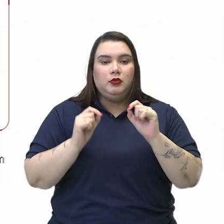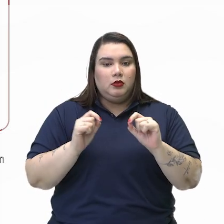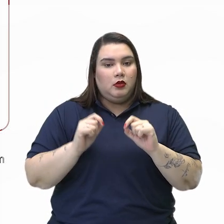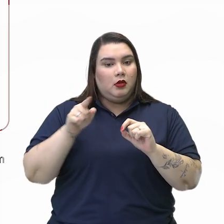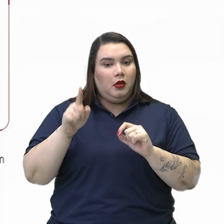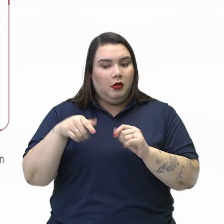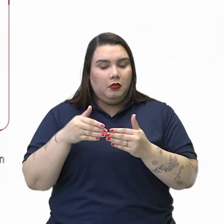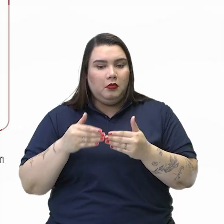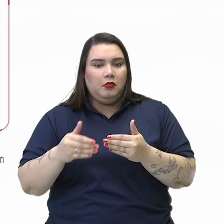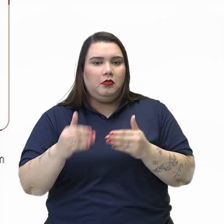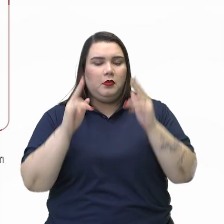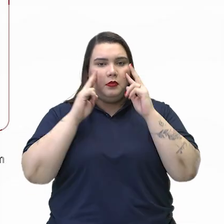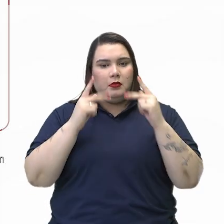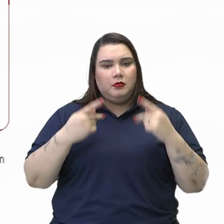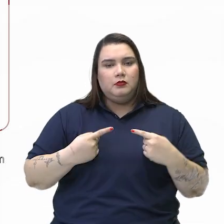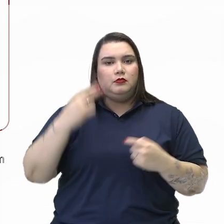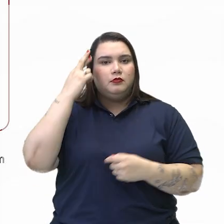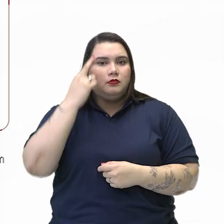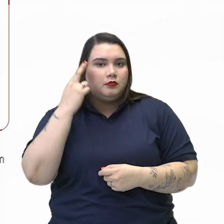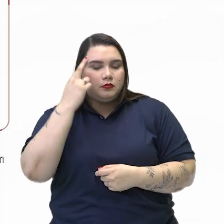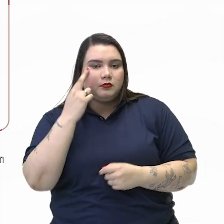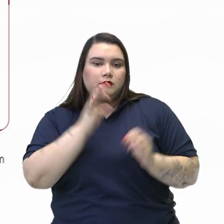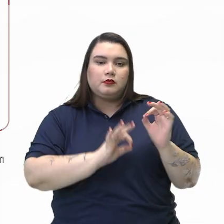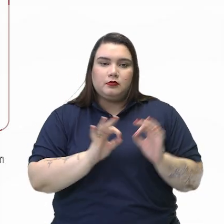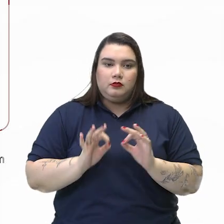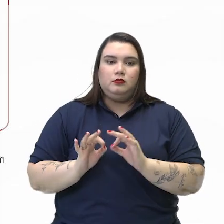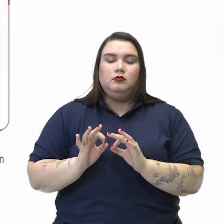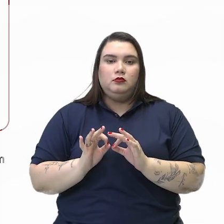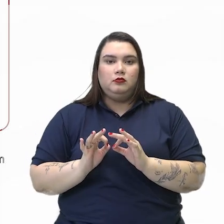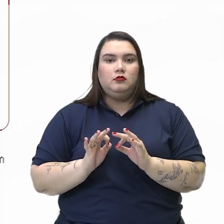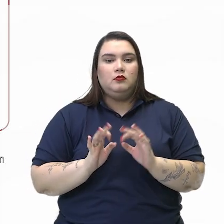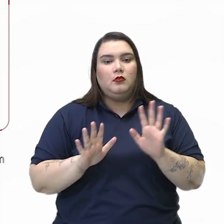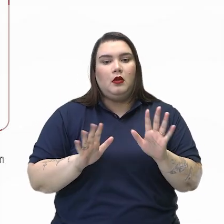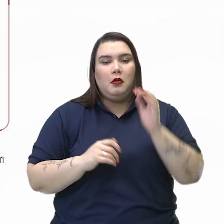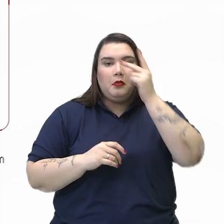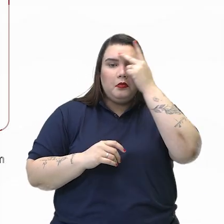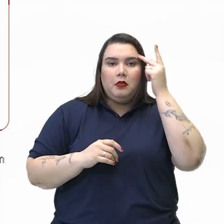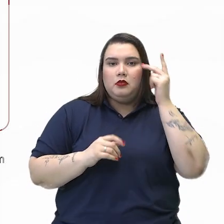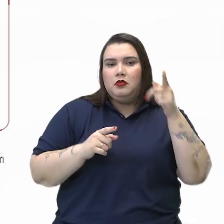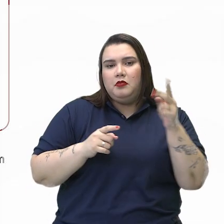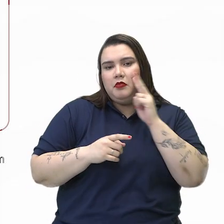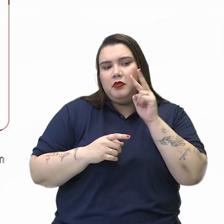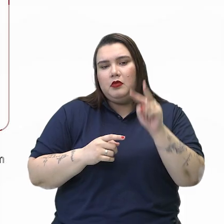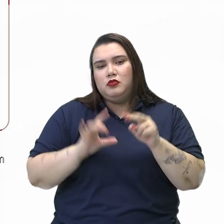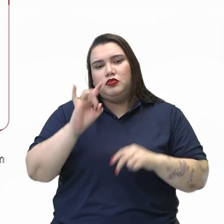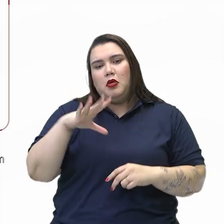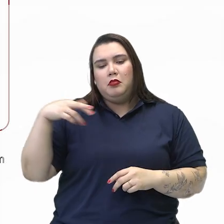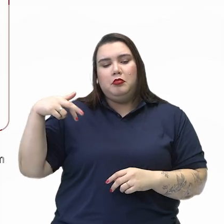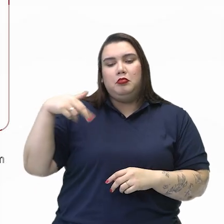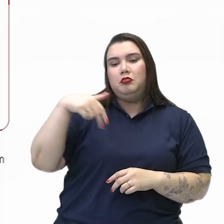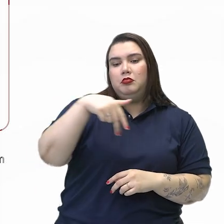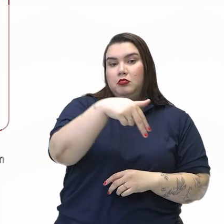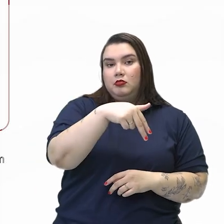grande passo para a humanidade, refletindo esse processo. E alguém, de repente, pode só ter passado por